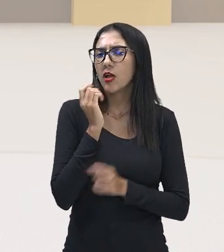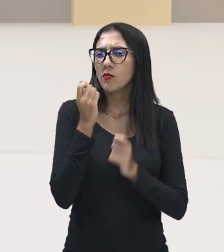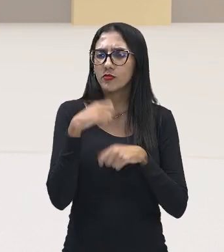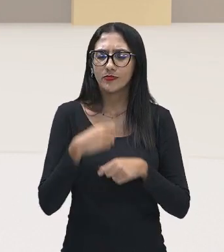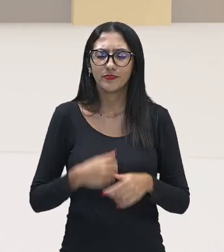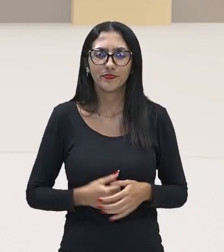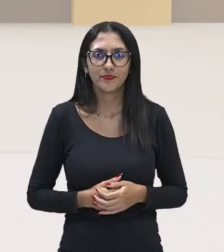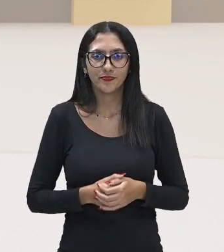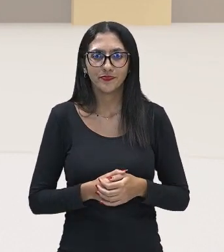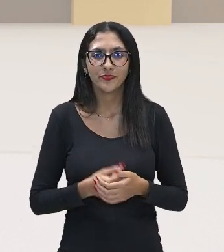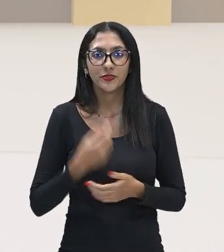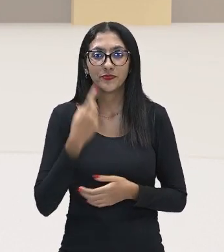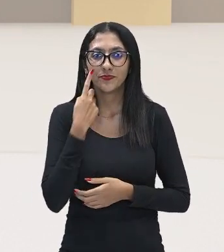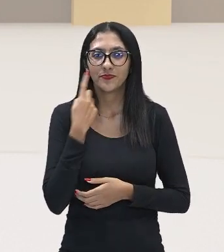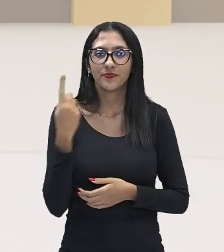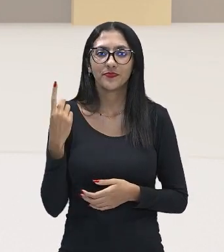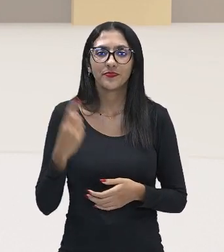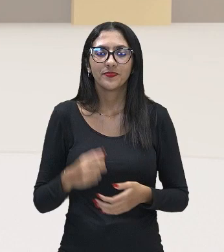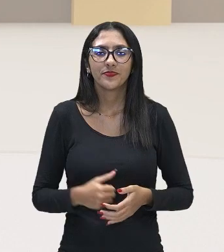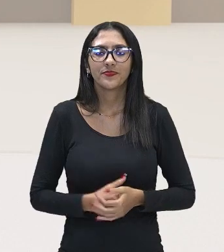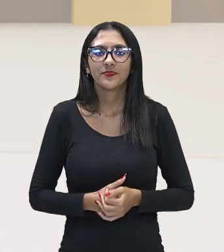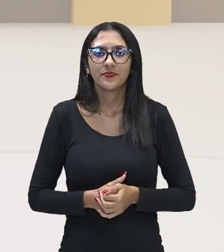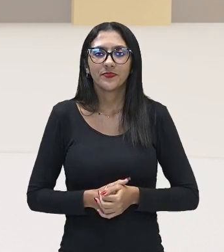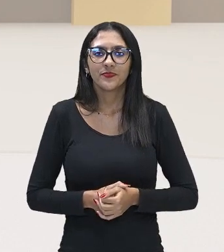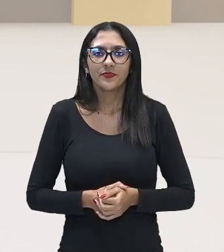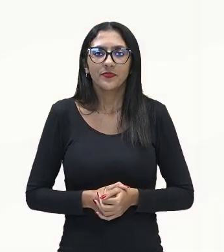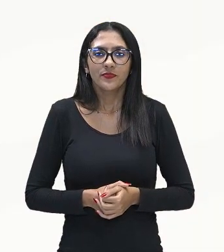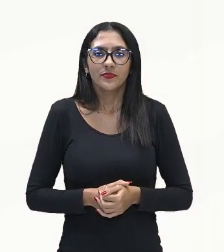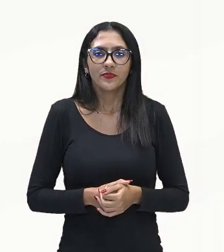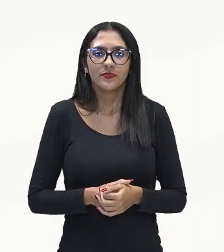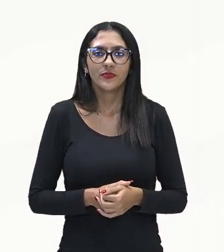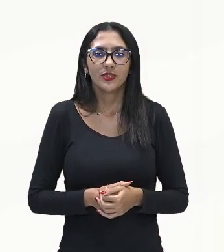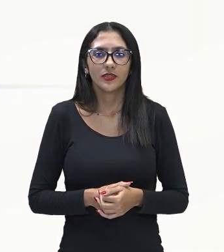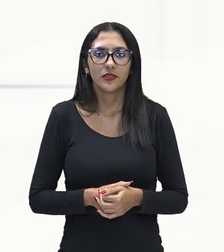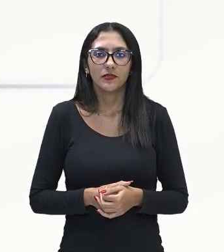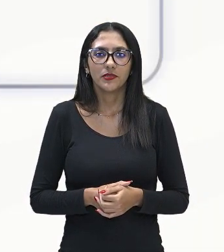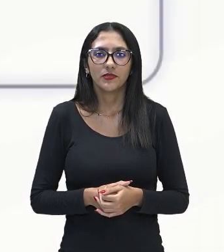2024. Observe aí o nosso mapa mental.